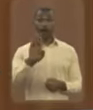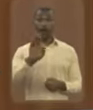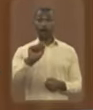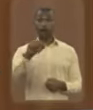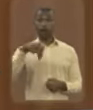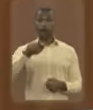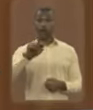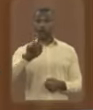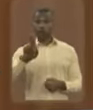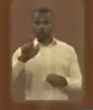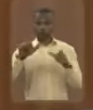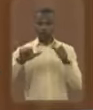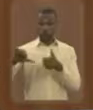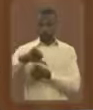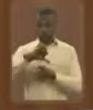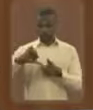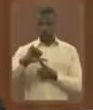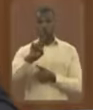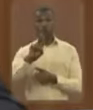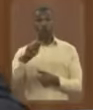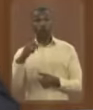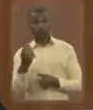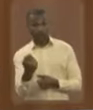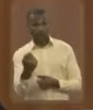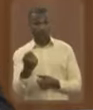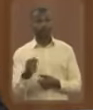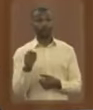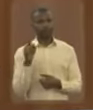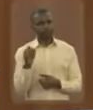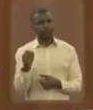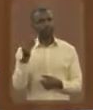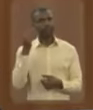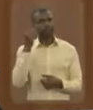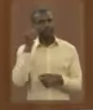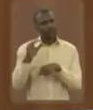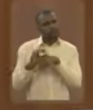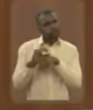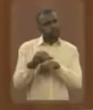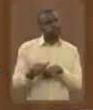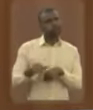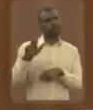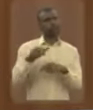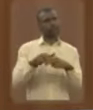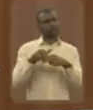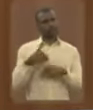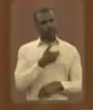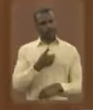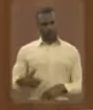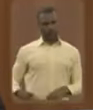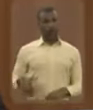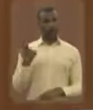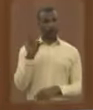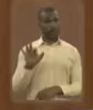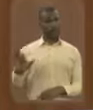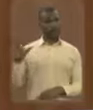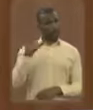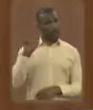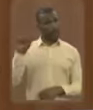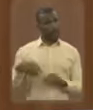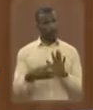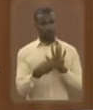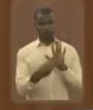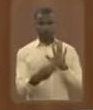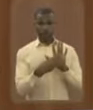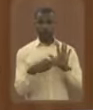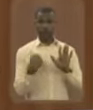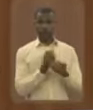transformando ele em UPA porque nós com isso buscamos mais recursos inclusive da parte do governo federal é o exemplo que nós